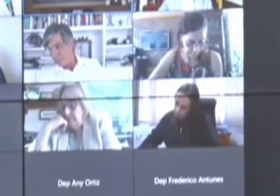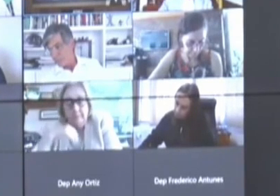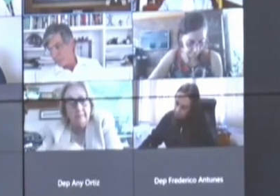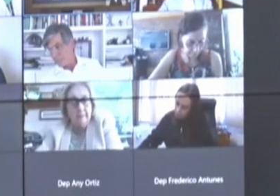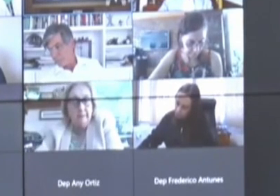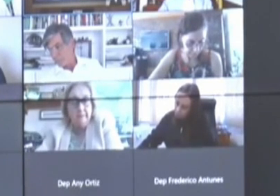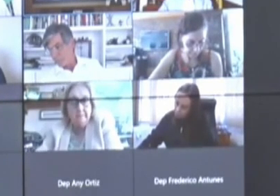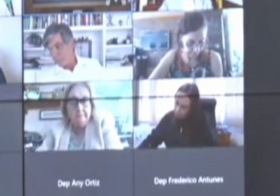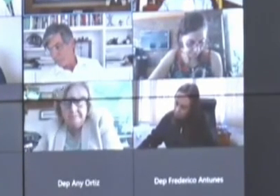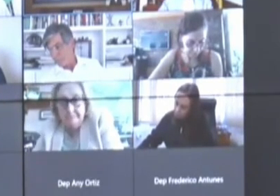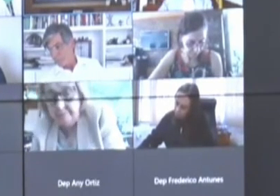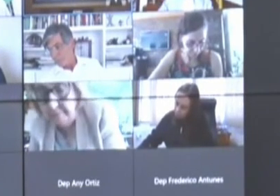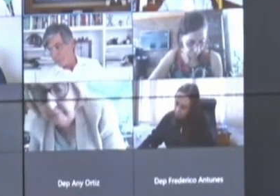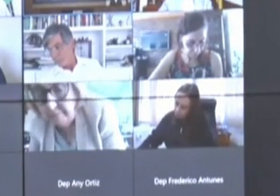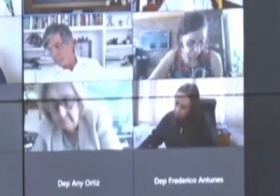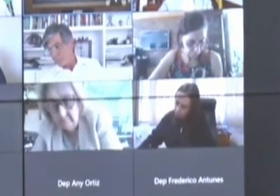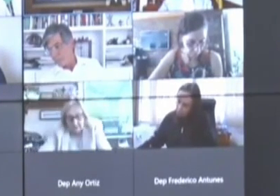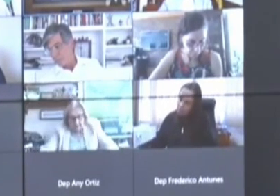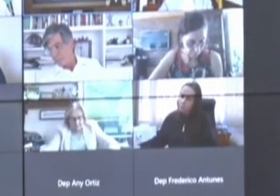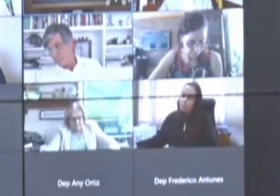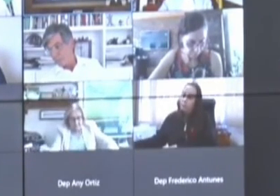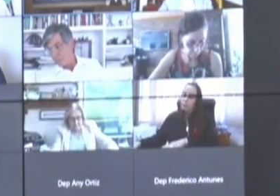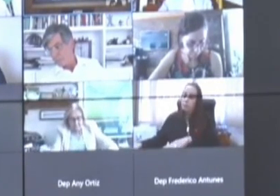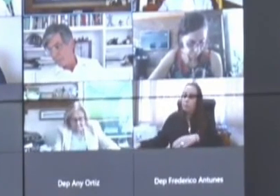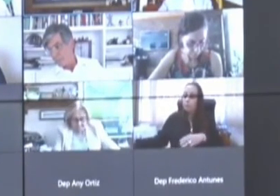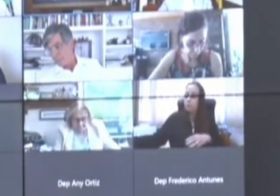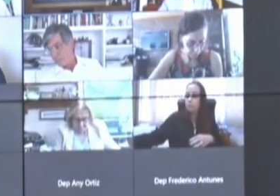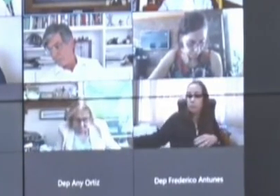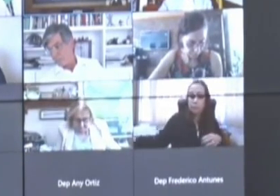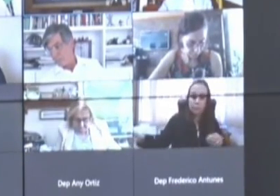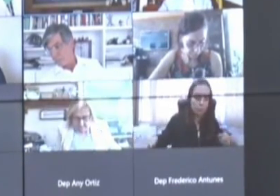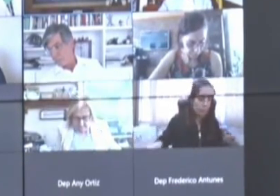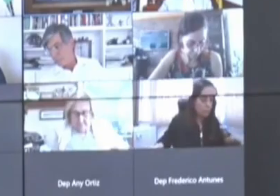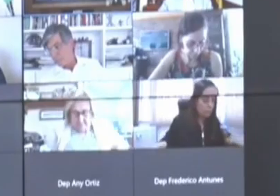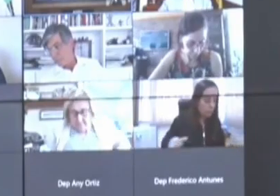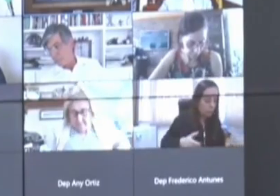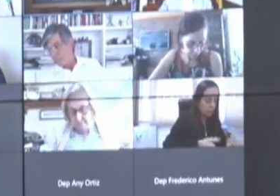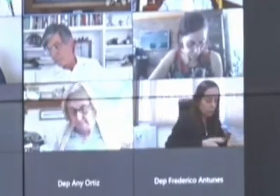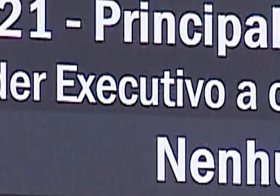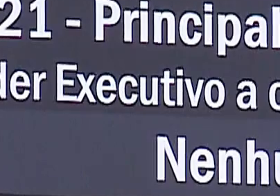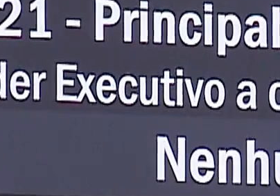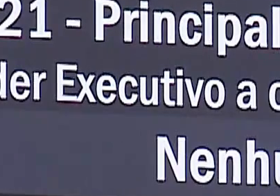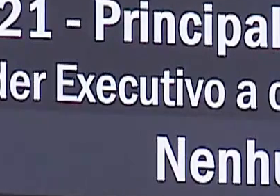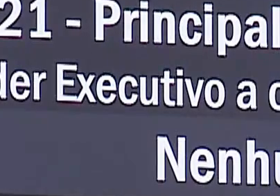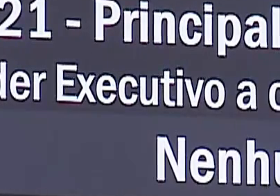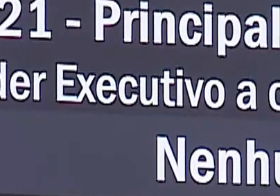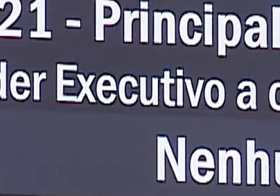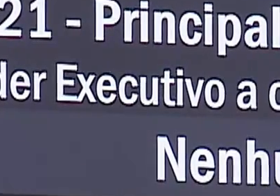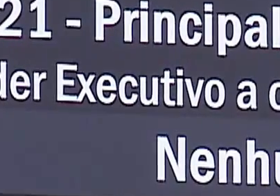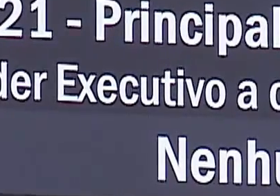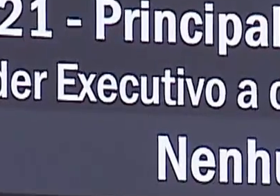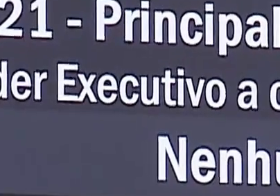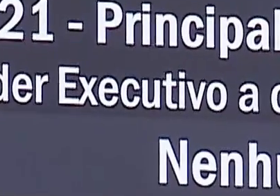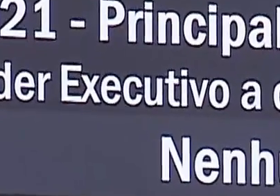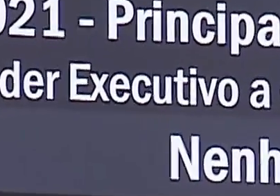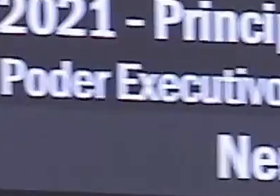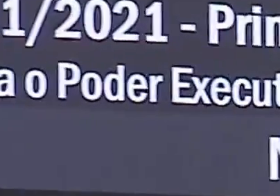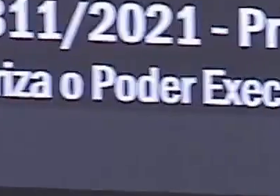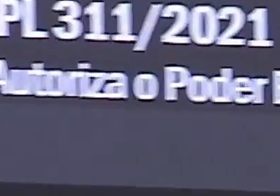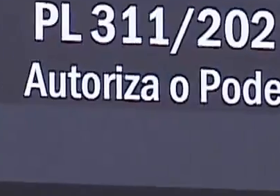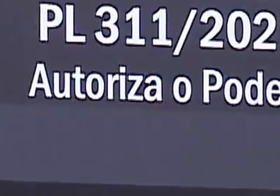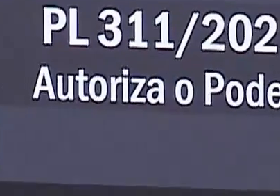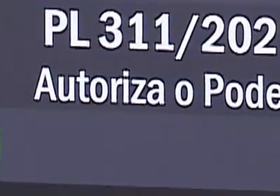por unanimidade assim como outros dois que autorizam a contratação emergencial de pessoal para o